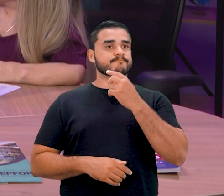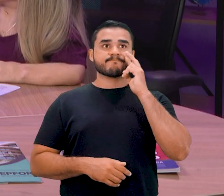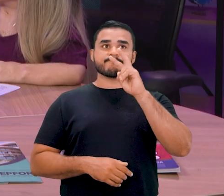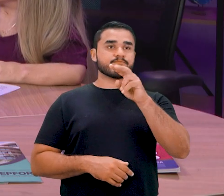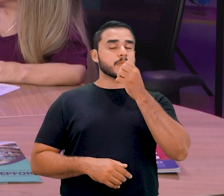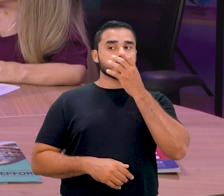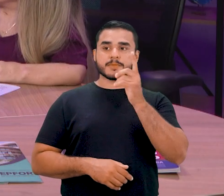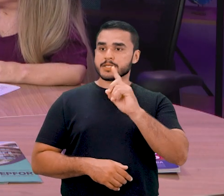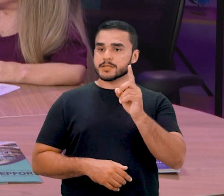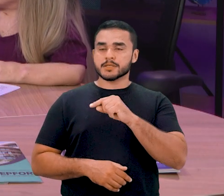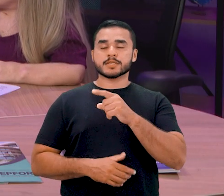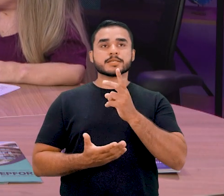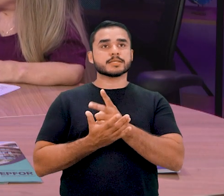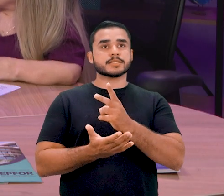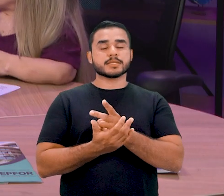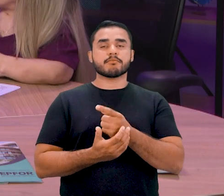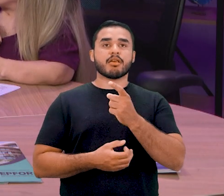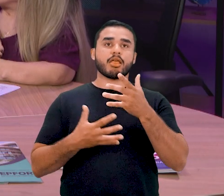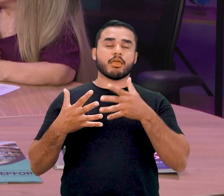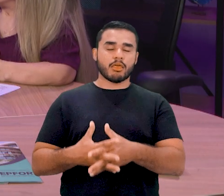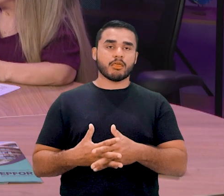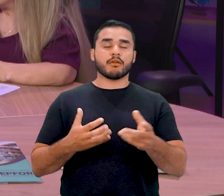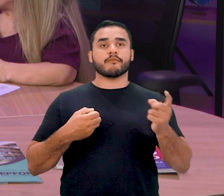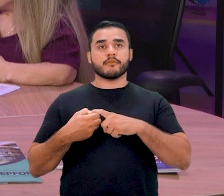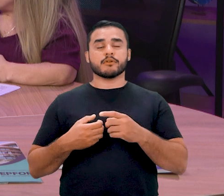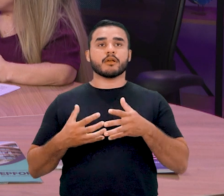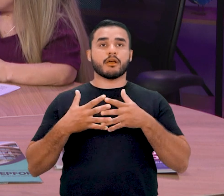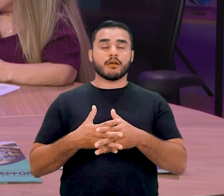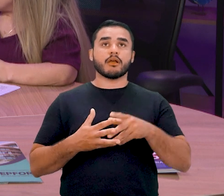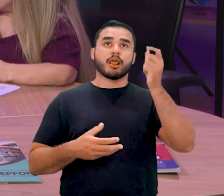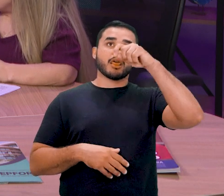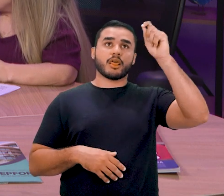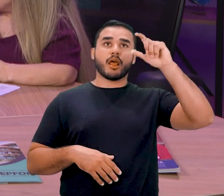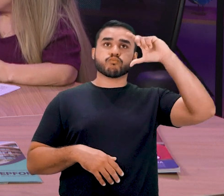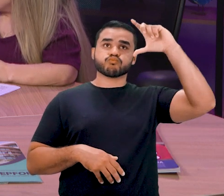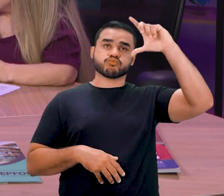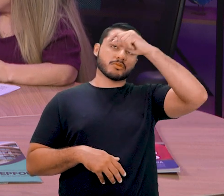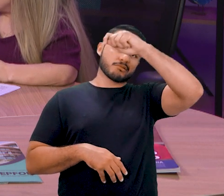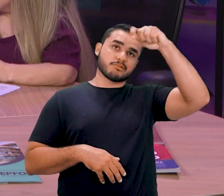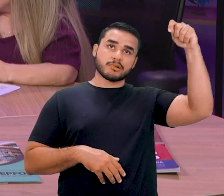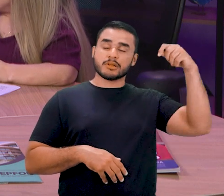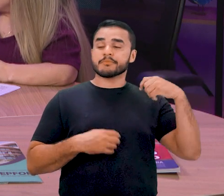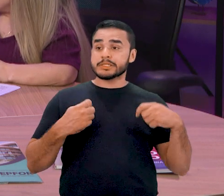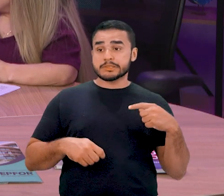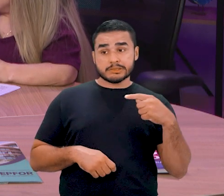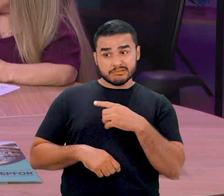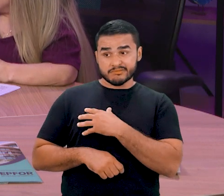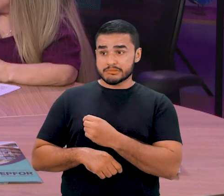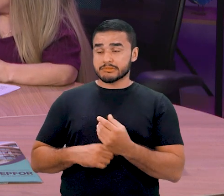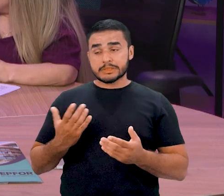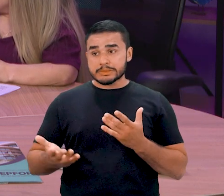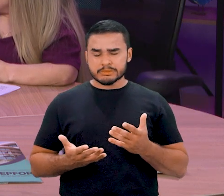tenho sempre que estar voltando, eu tenho sempre que dar um jeito de fazer uma letra maior para ela enxergar. E esse lugar, e